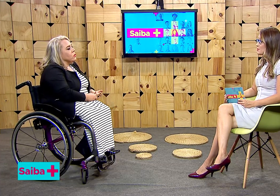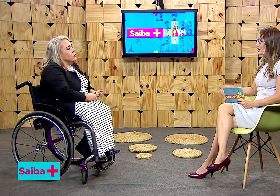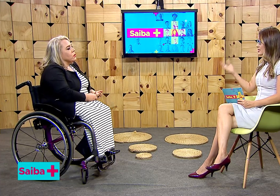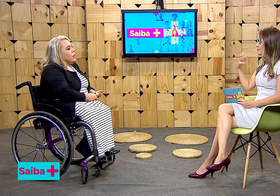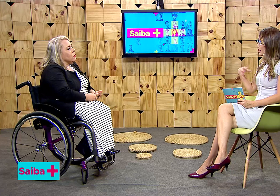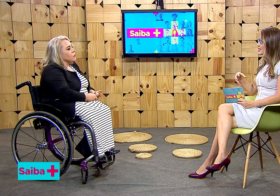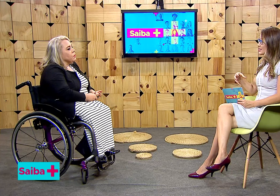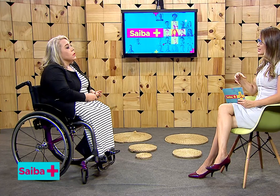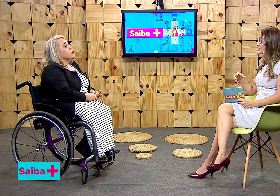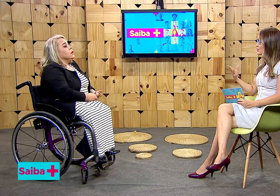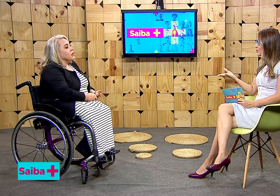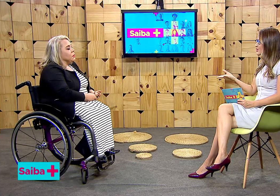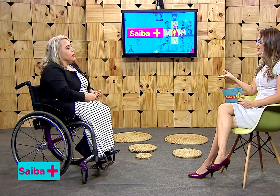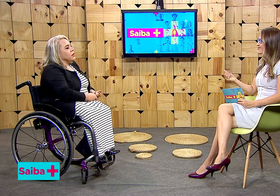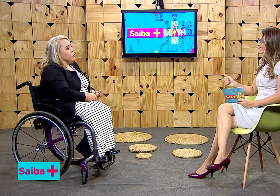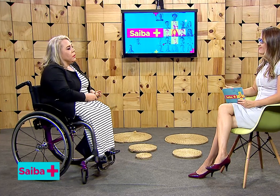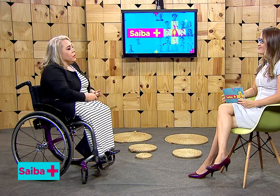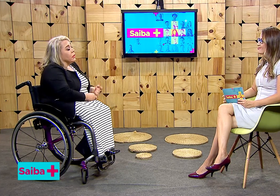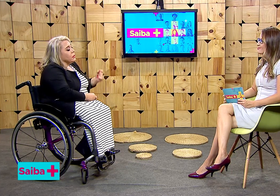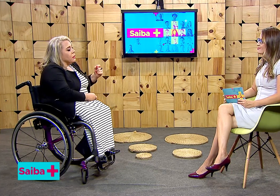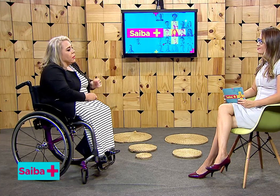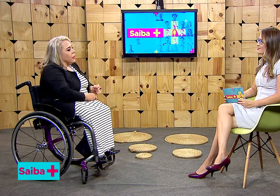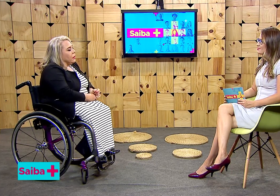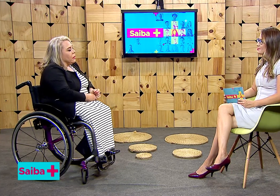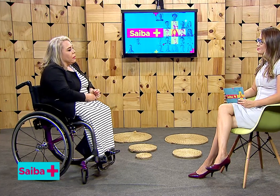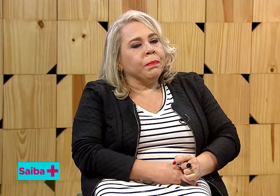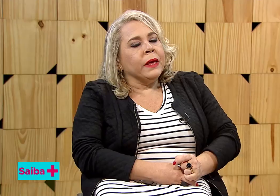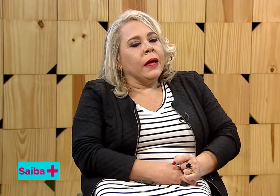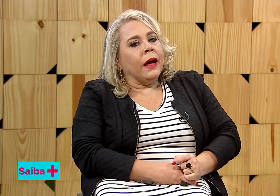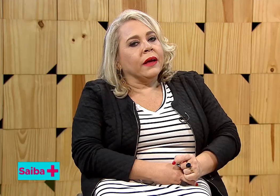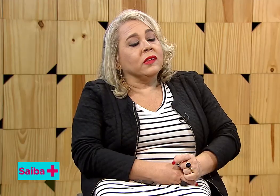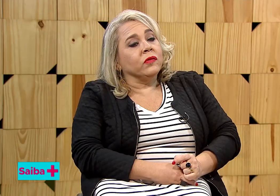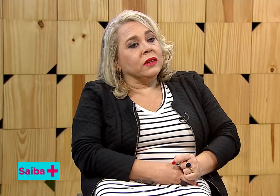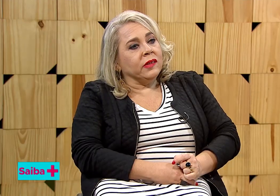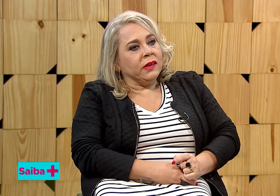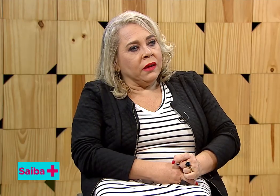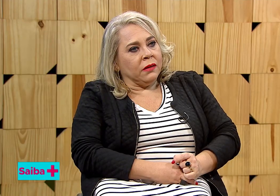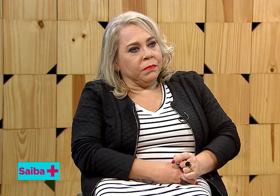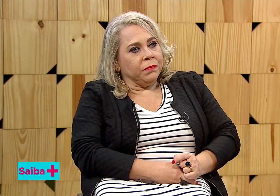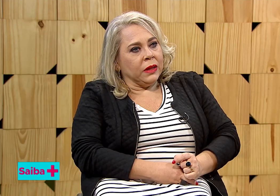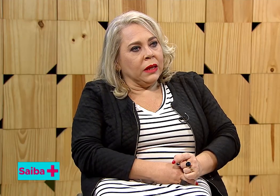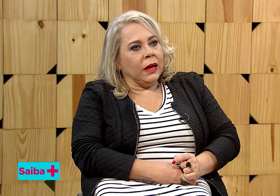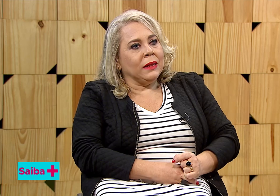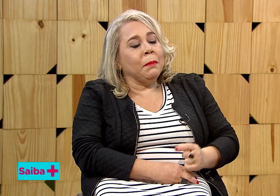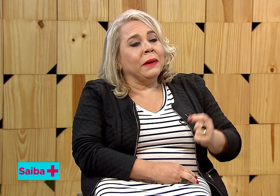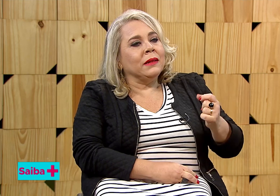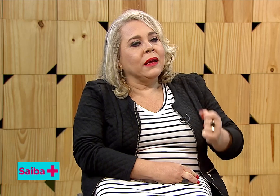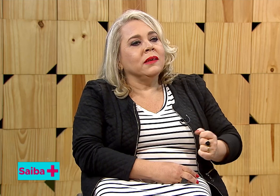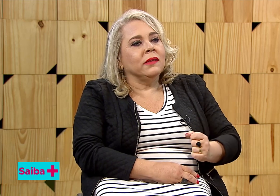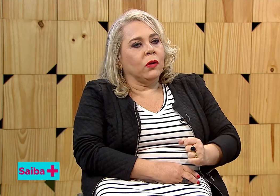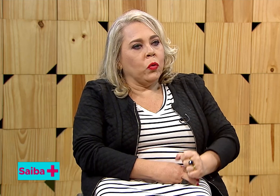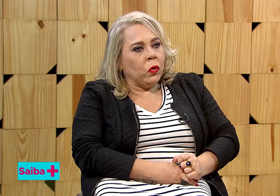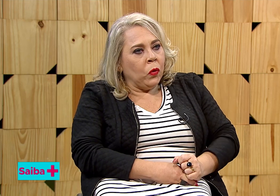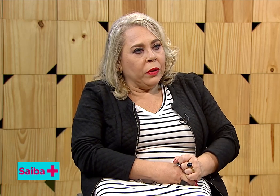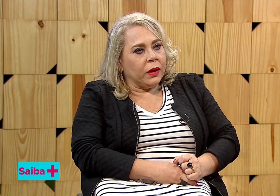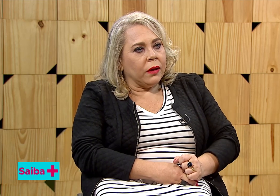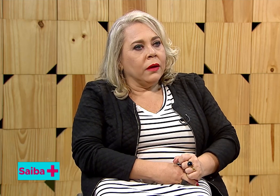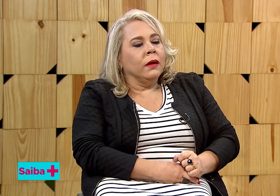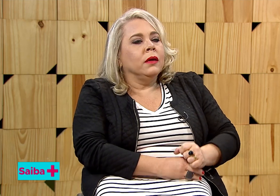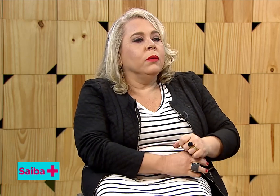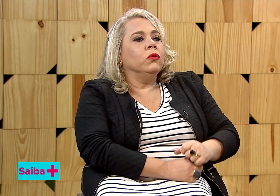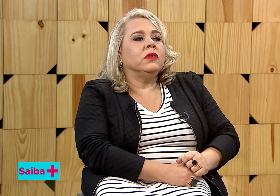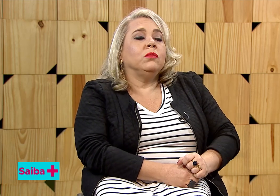uma dificuldade. E se perceber nesse ciclo, E se perceber. E ainda tem, Lili, a questão financeira, né? A dependência